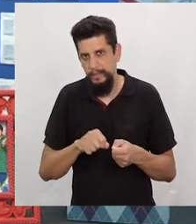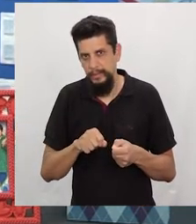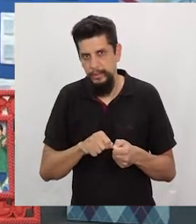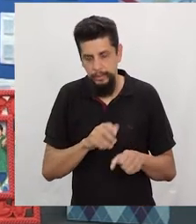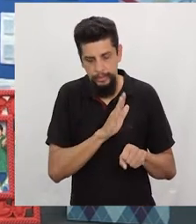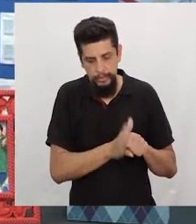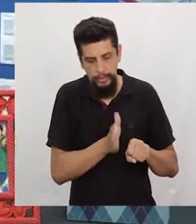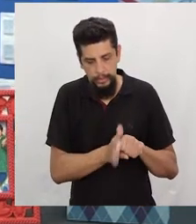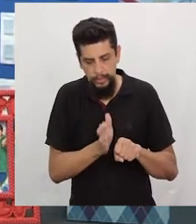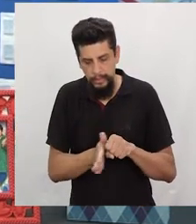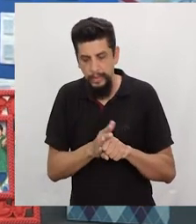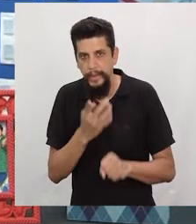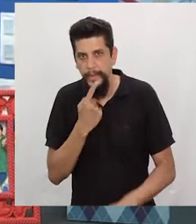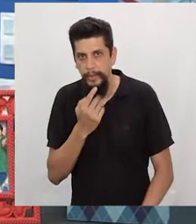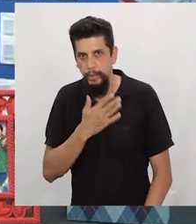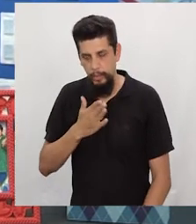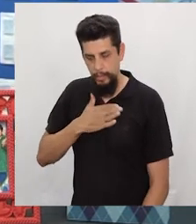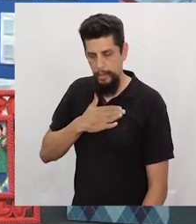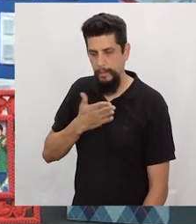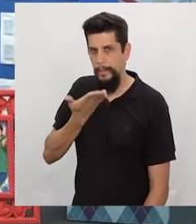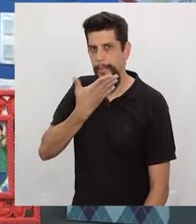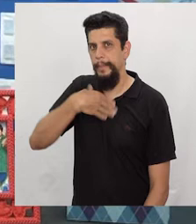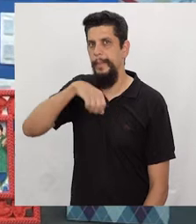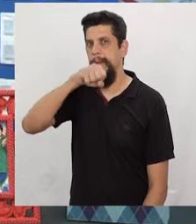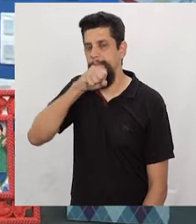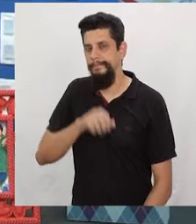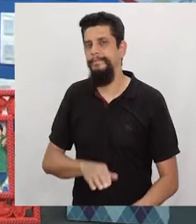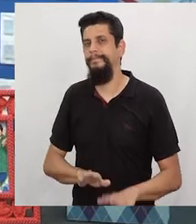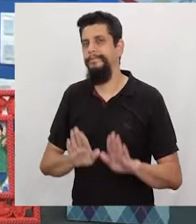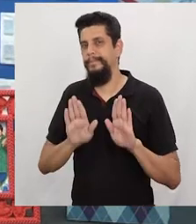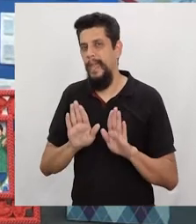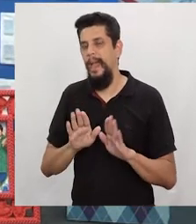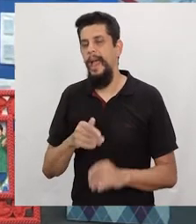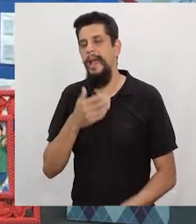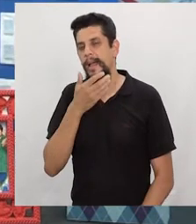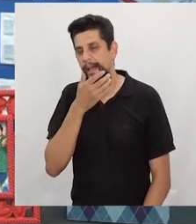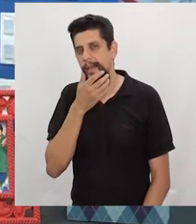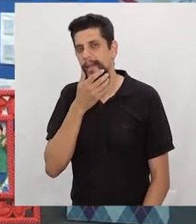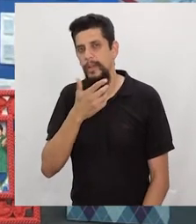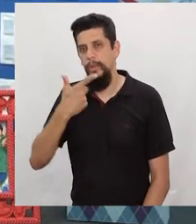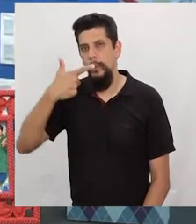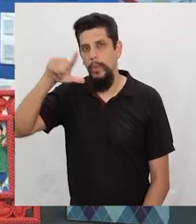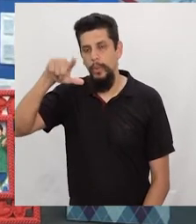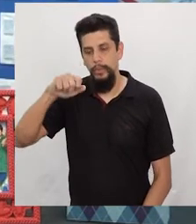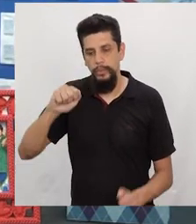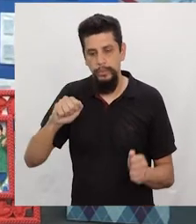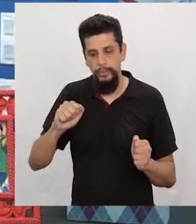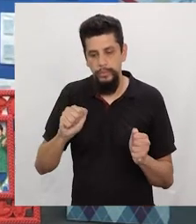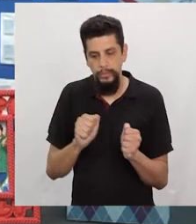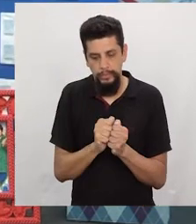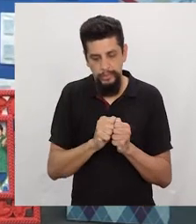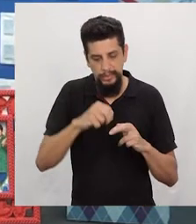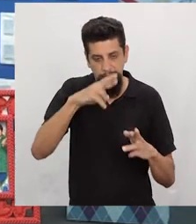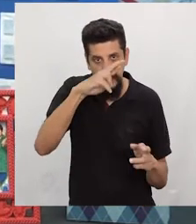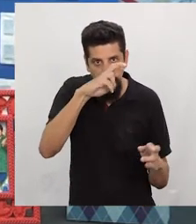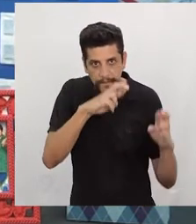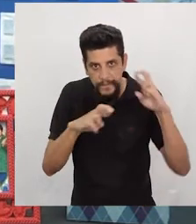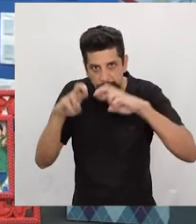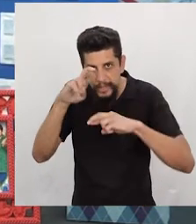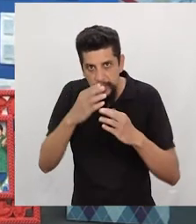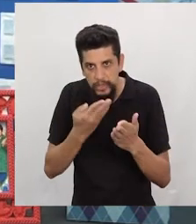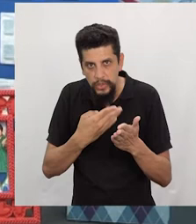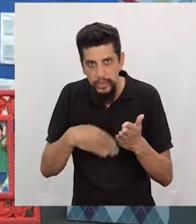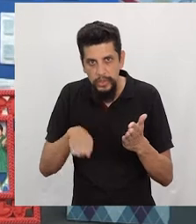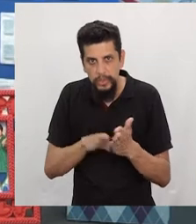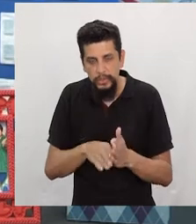os tomates do meu pai. Foi então que, juntamente com os outros detetives, nós